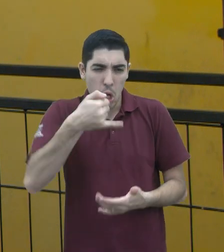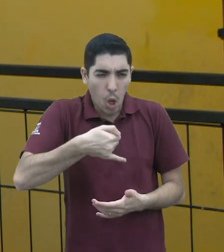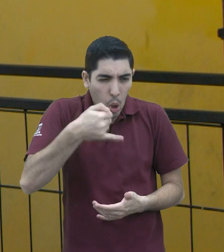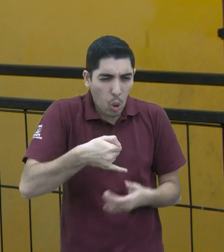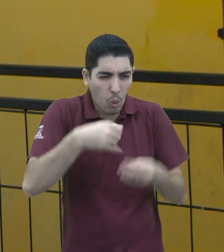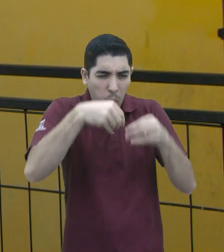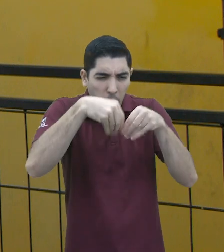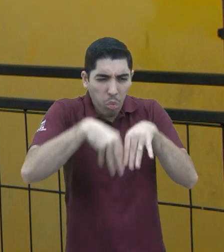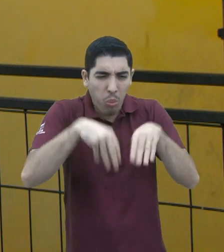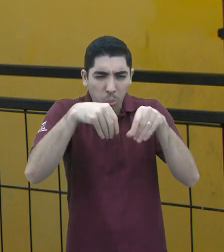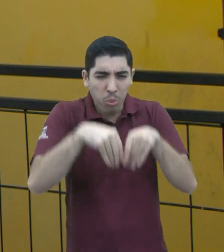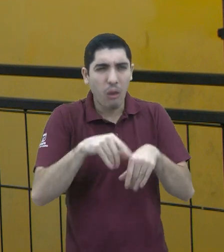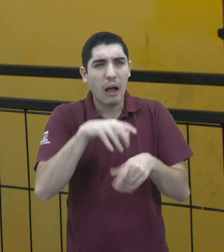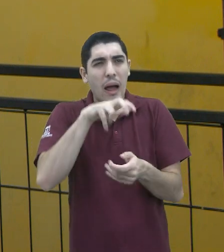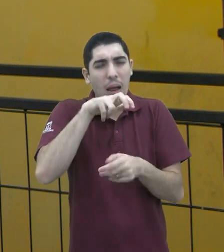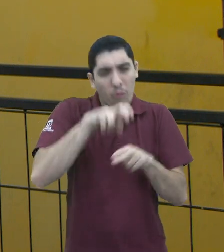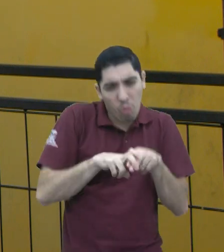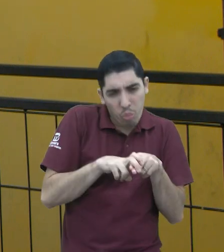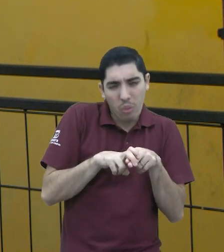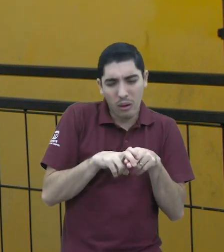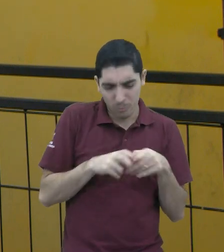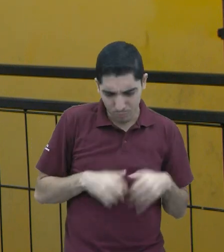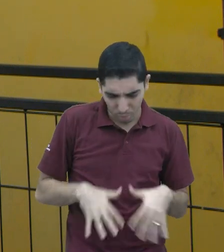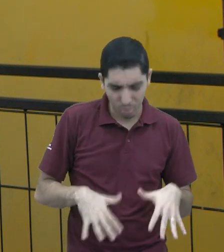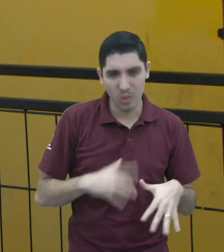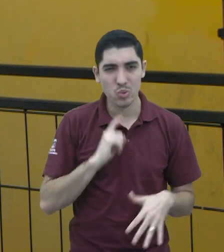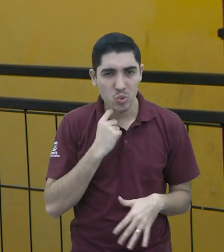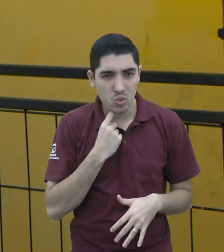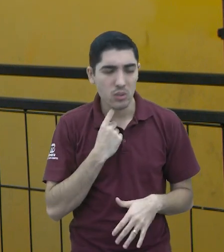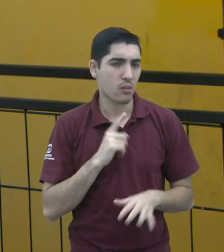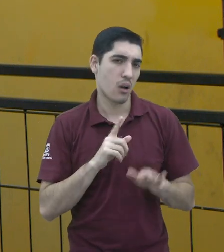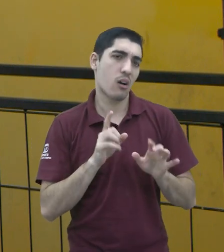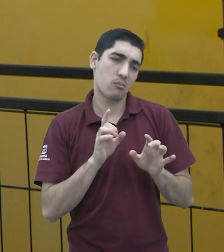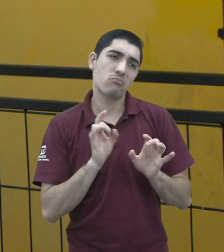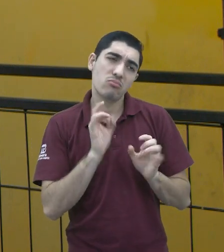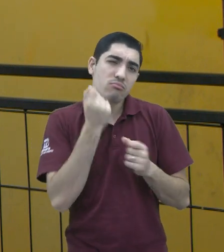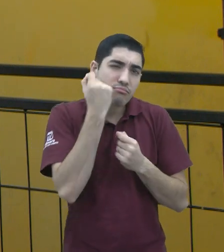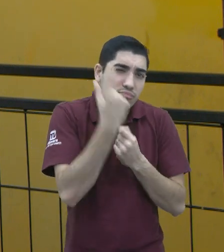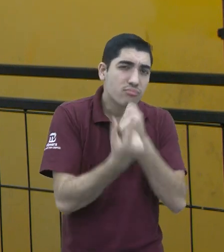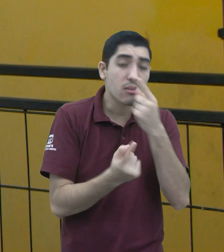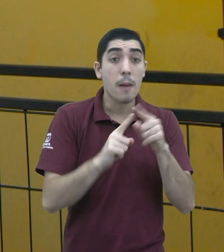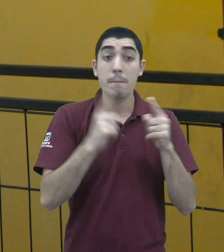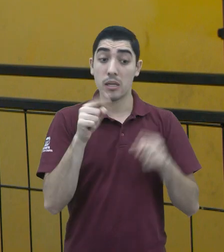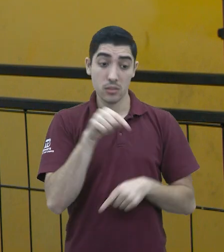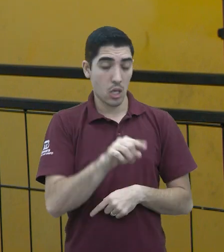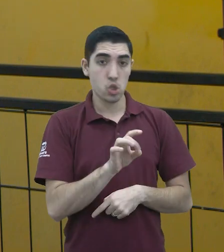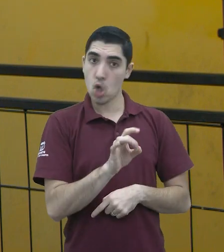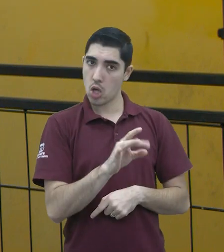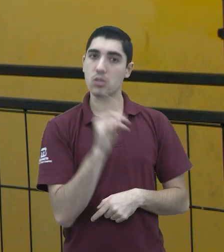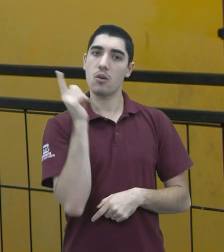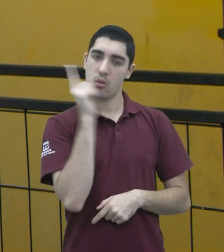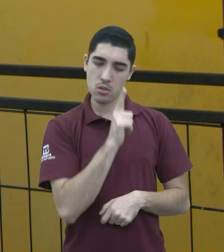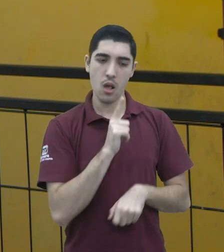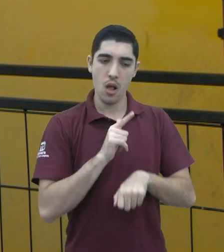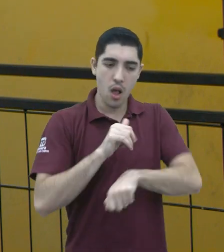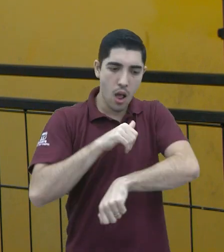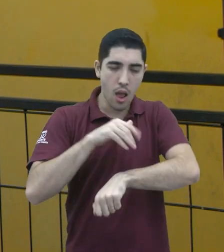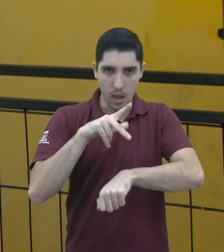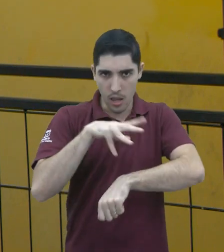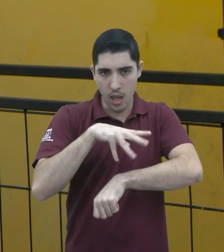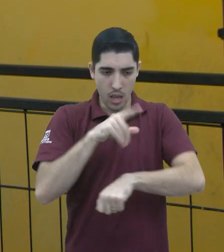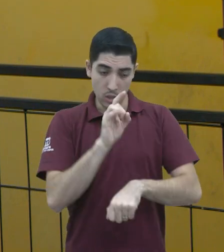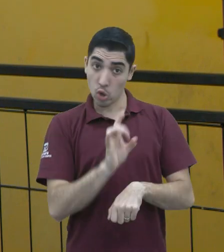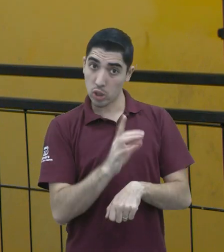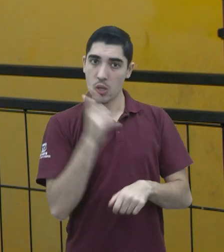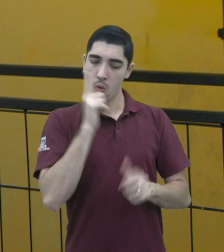muito, fez um cocôzinho mais mole, sentou e grudou, derrubou alguma coisa, mas no geral, eles mesmos se limpam.